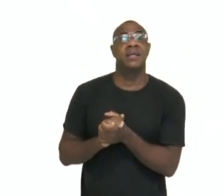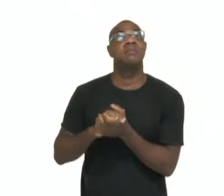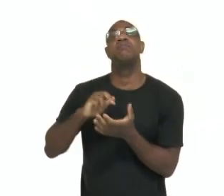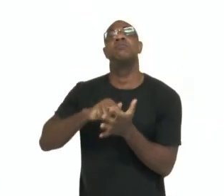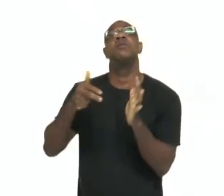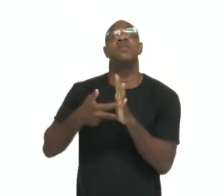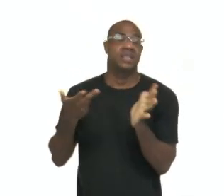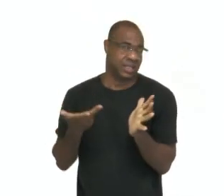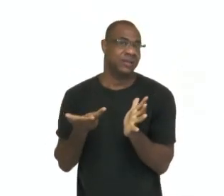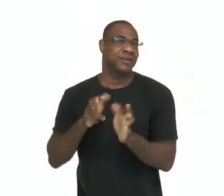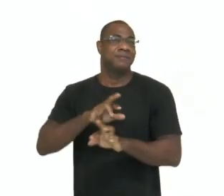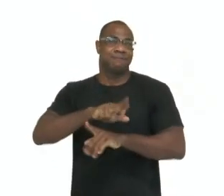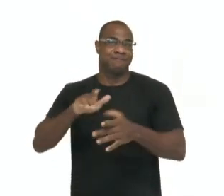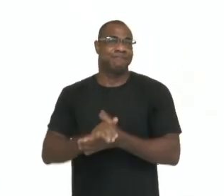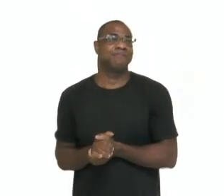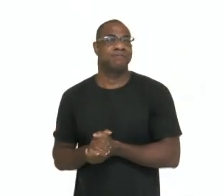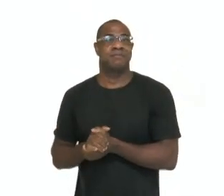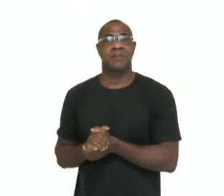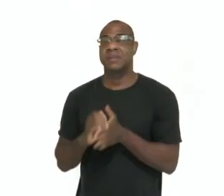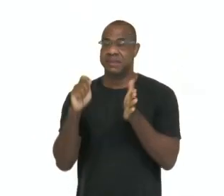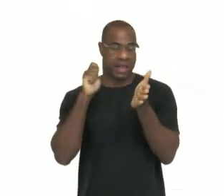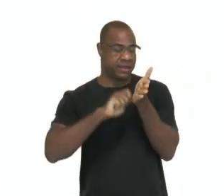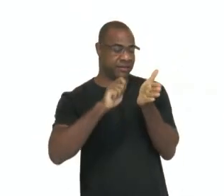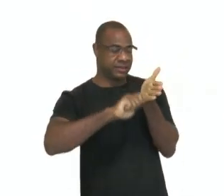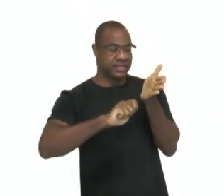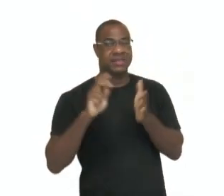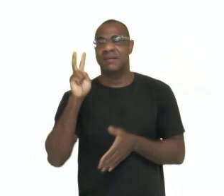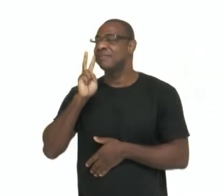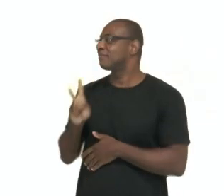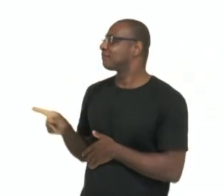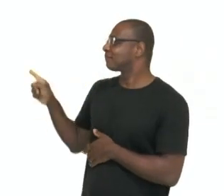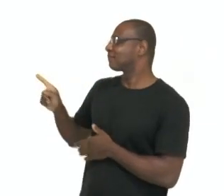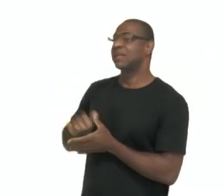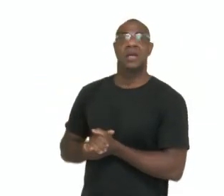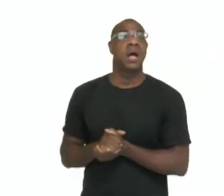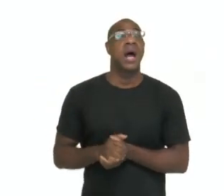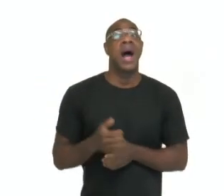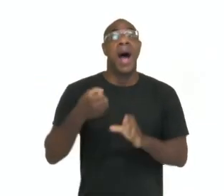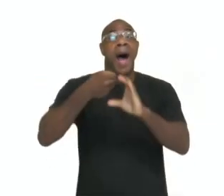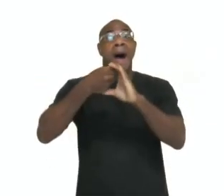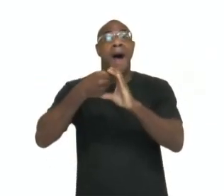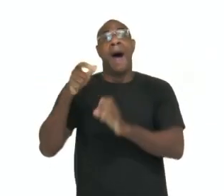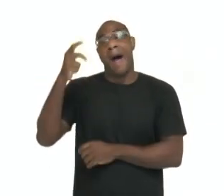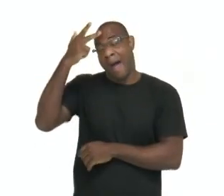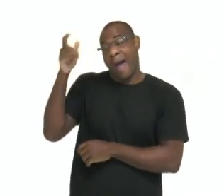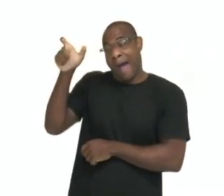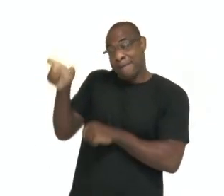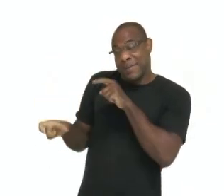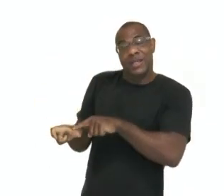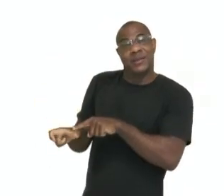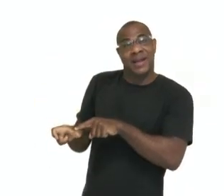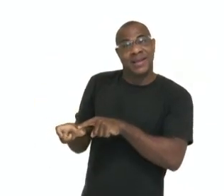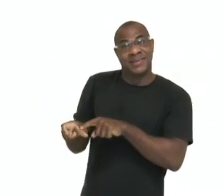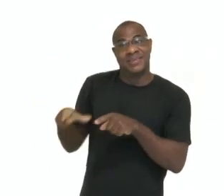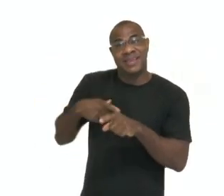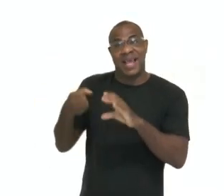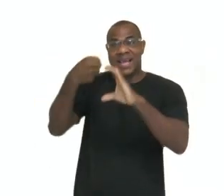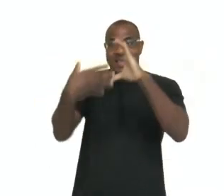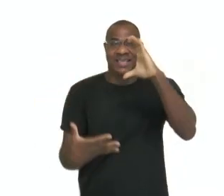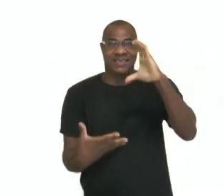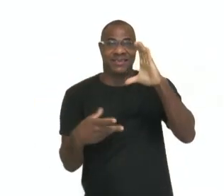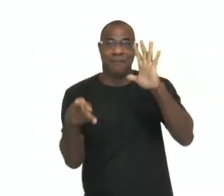voz narrativa. Então, a personagem, aqui descrita como gorda, baixa, sardenta, de cabelos crespos,